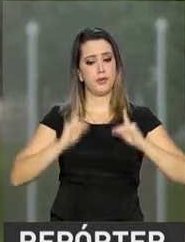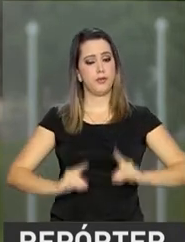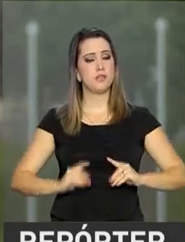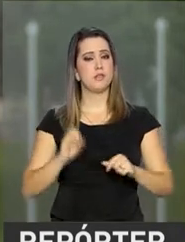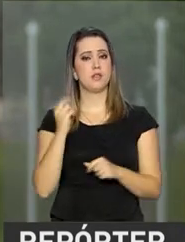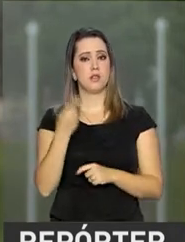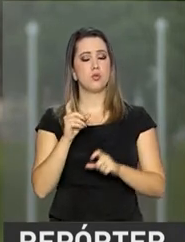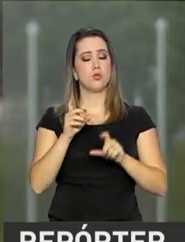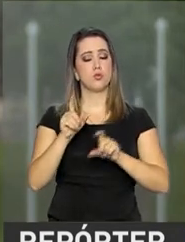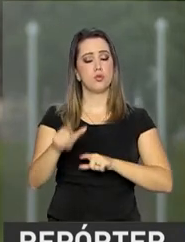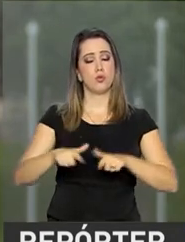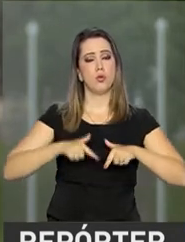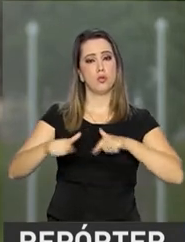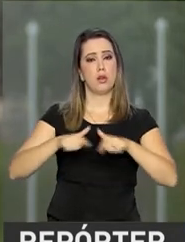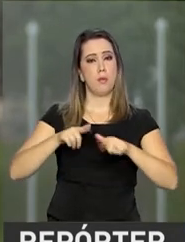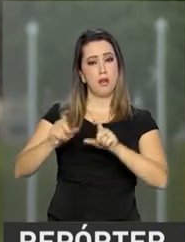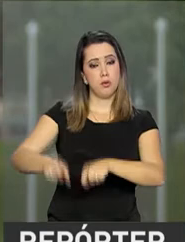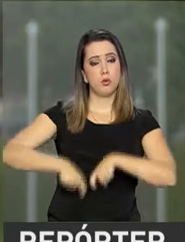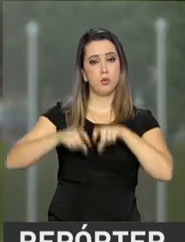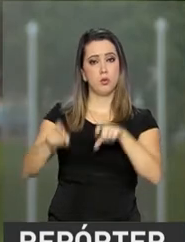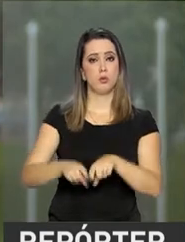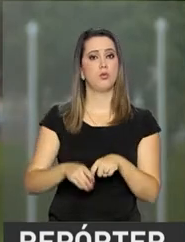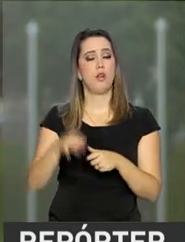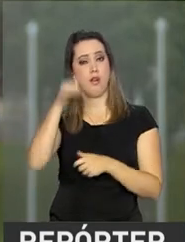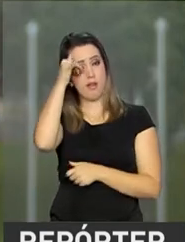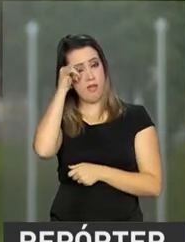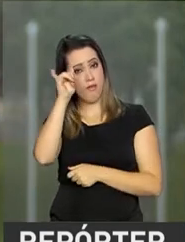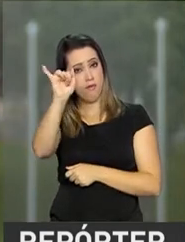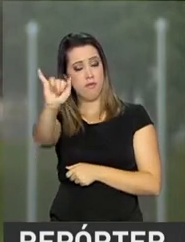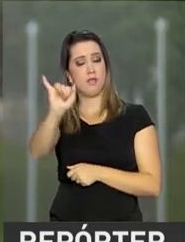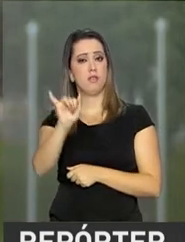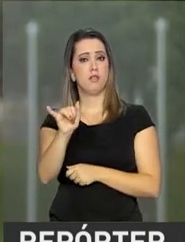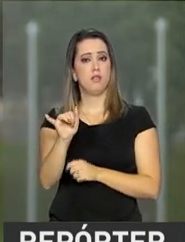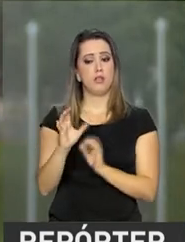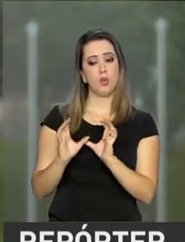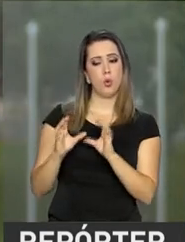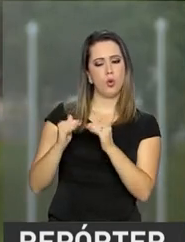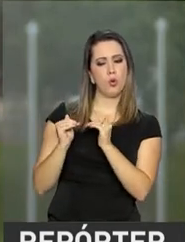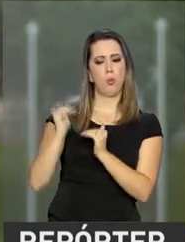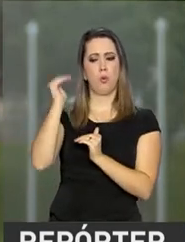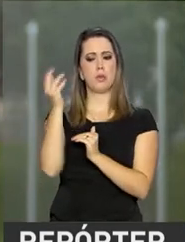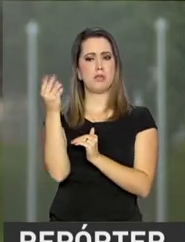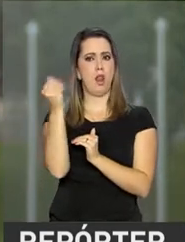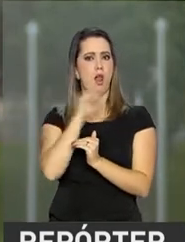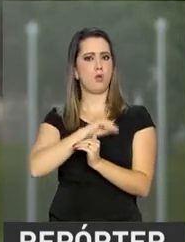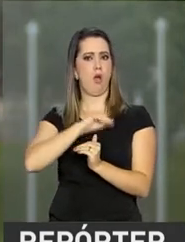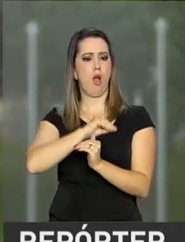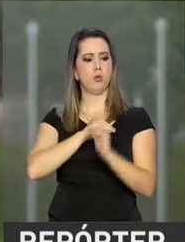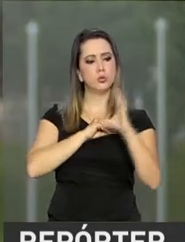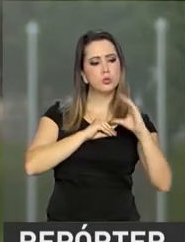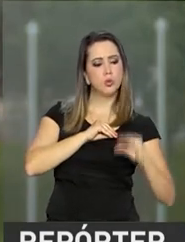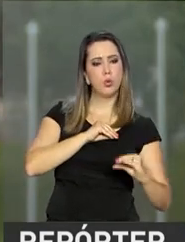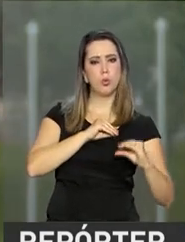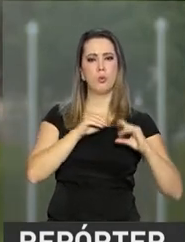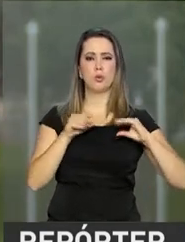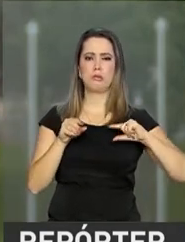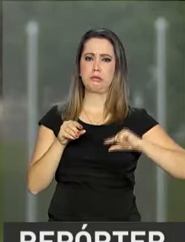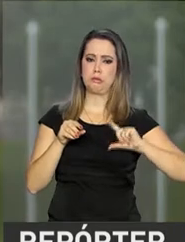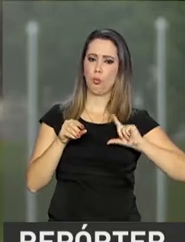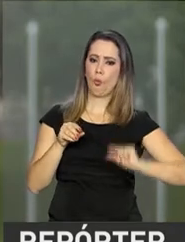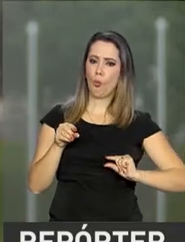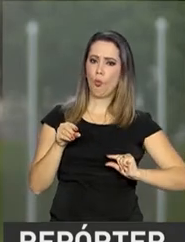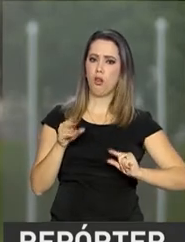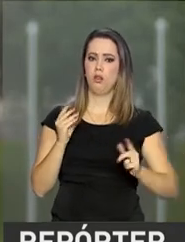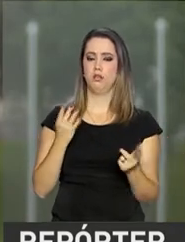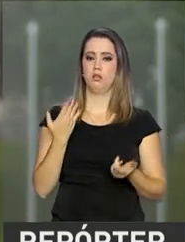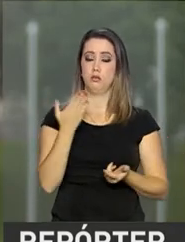trabalhador rural a reforma combate privilégios aliás para que você possa ter uma idéia o governo